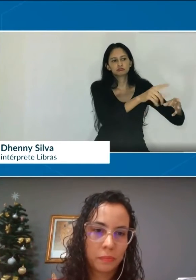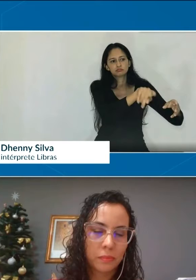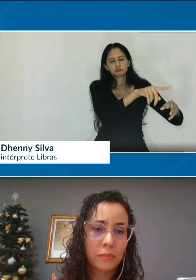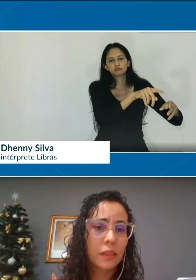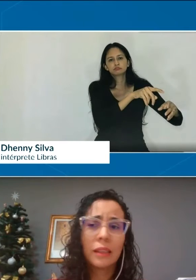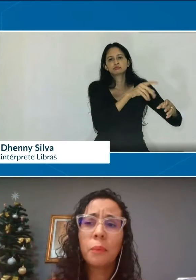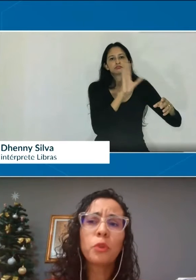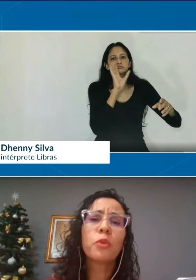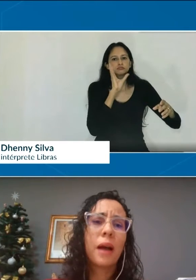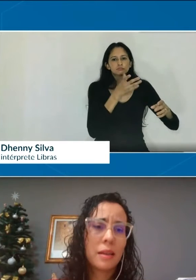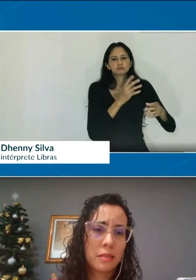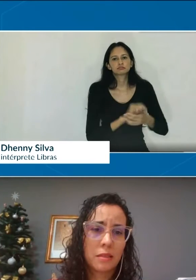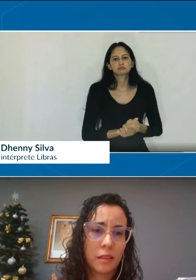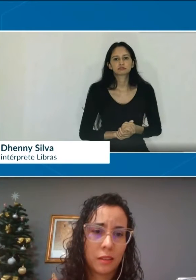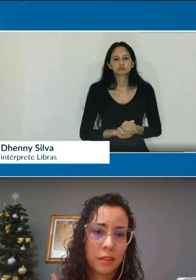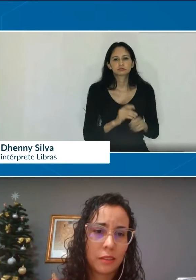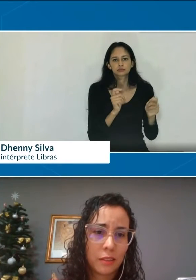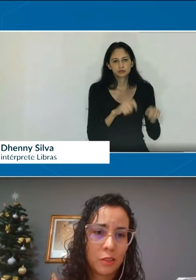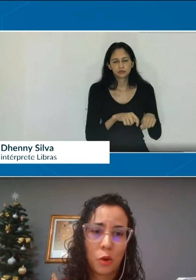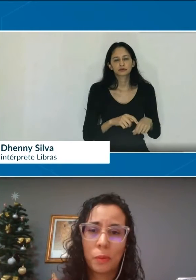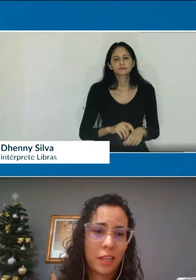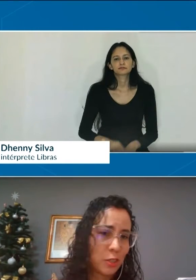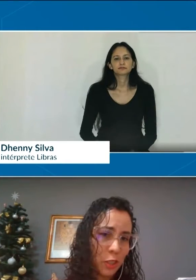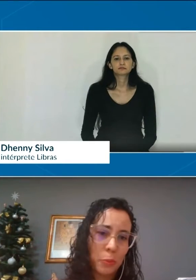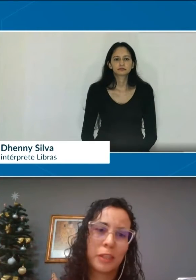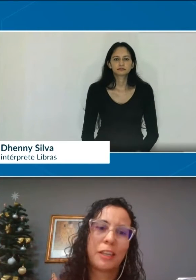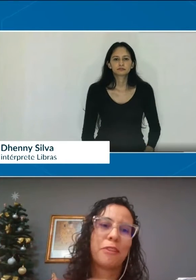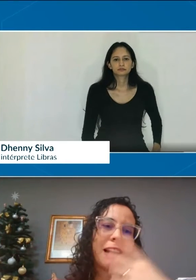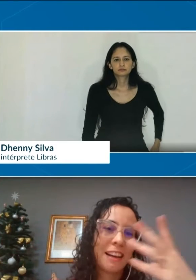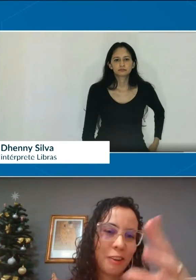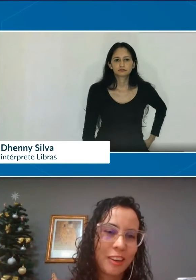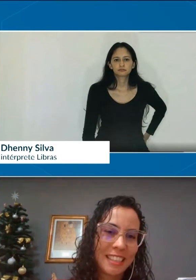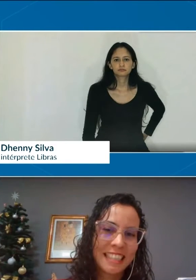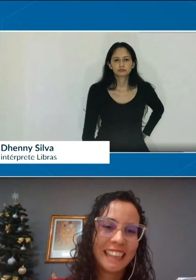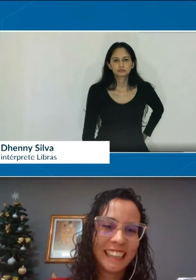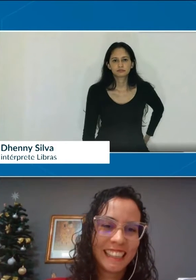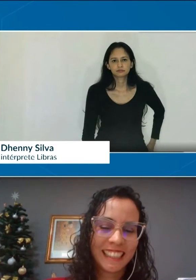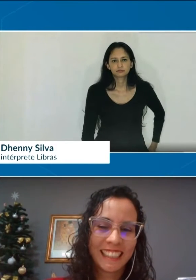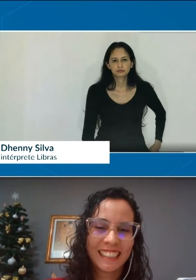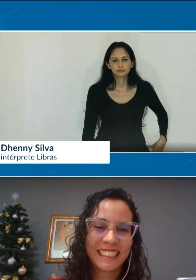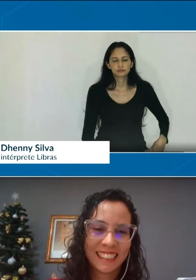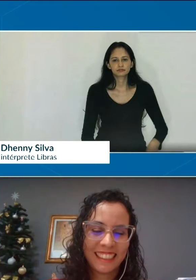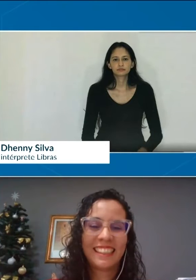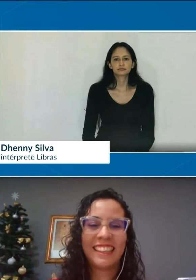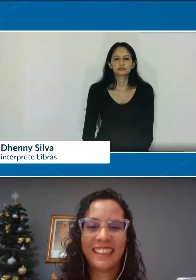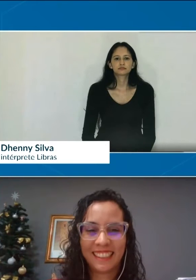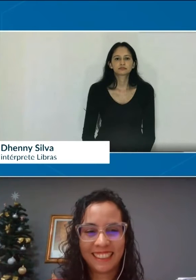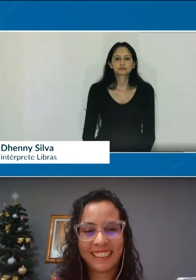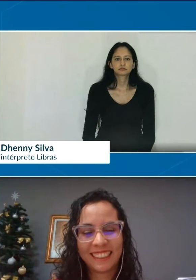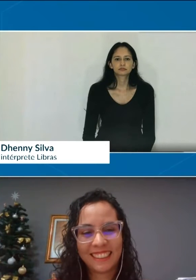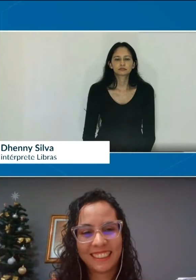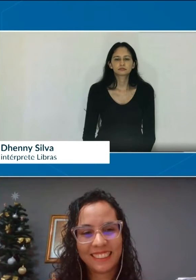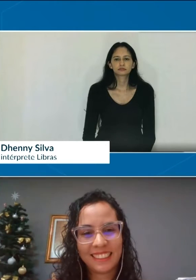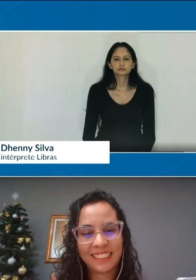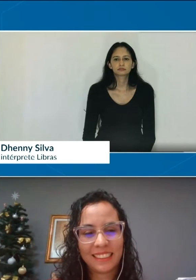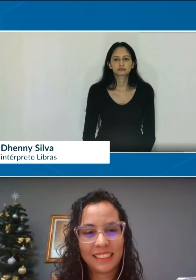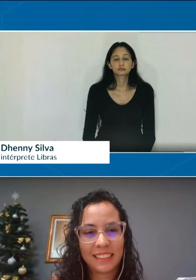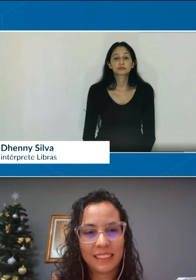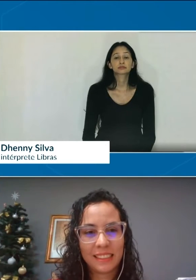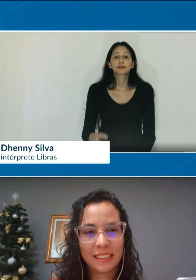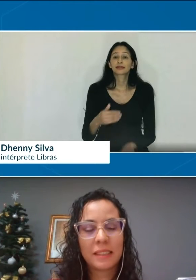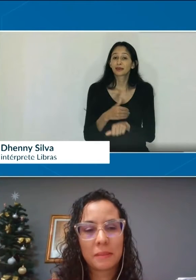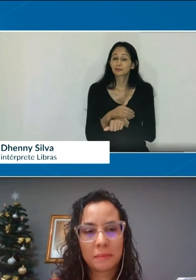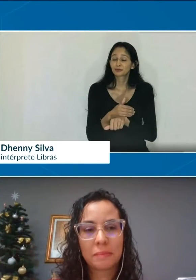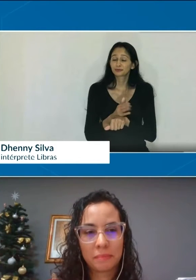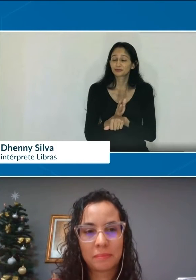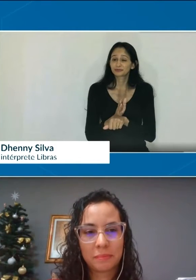veículo. Perfeito. Marcos, mas... sobre isso, a gente poderia falar horas, né? É verdade. E aí o nosso tempo já